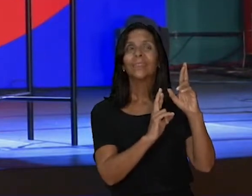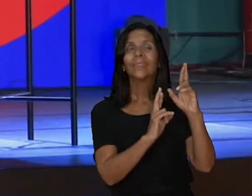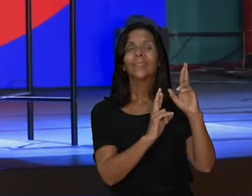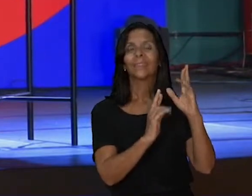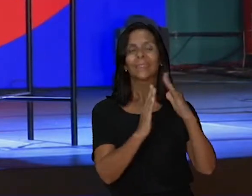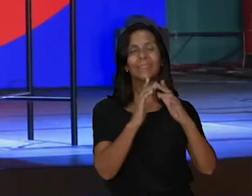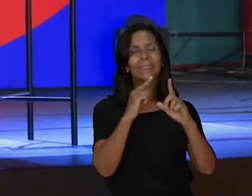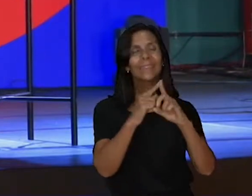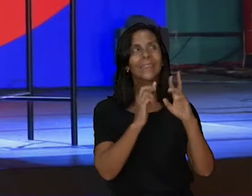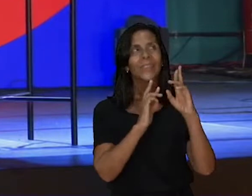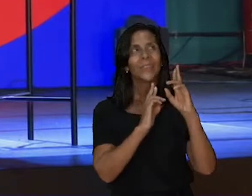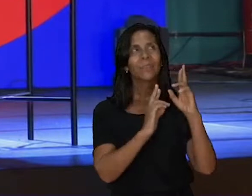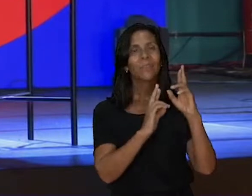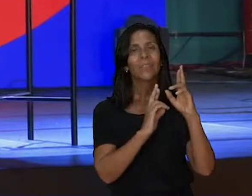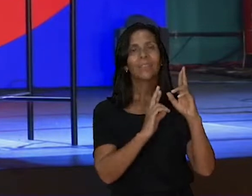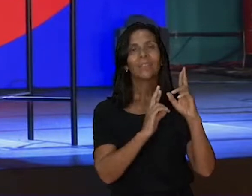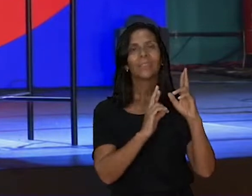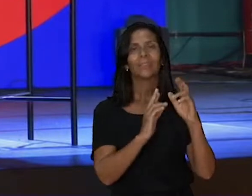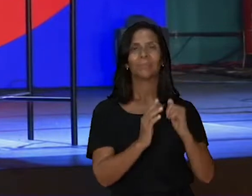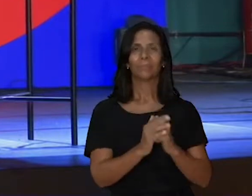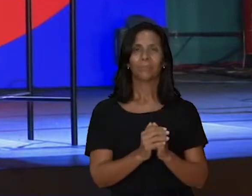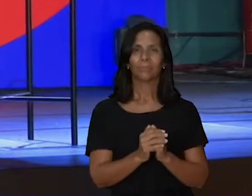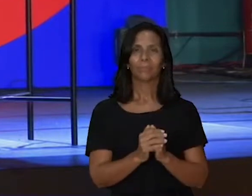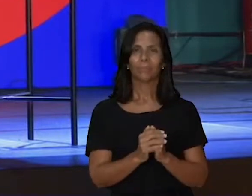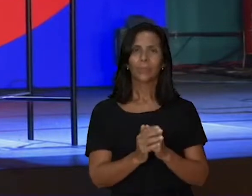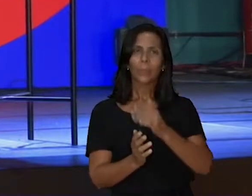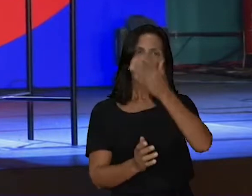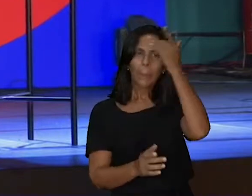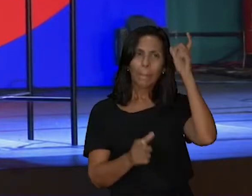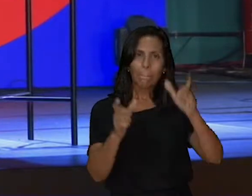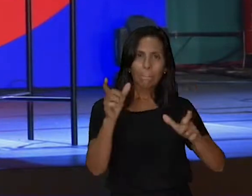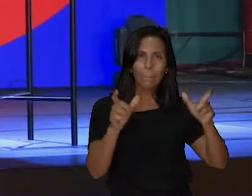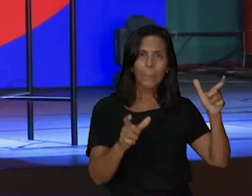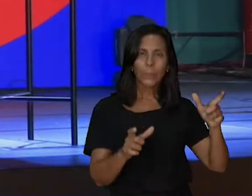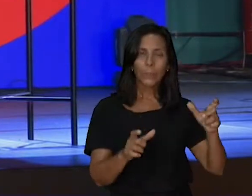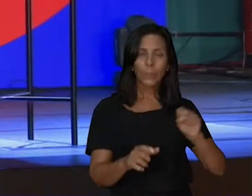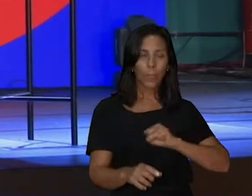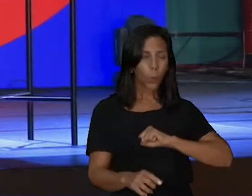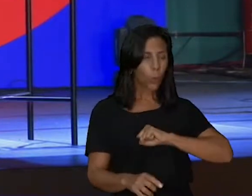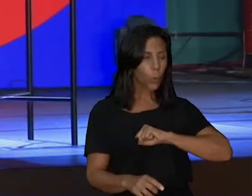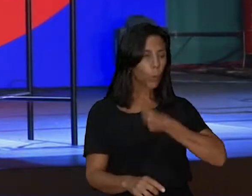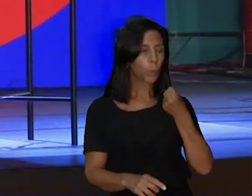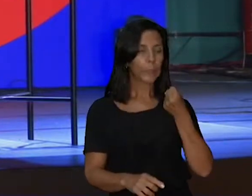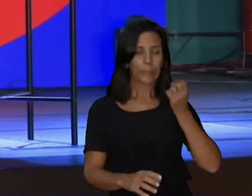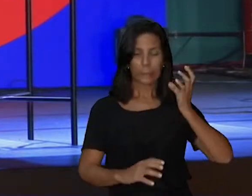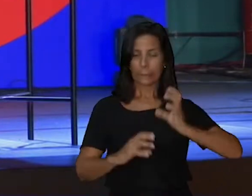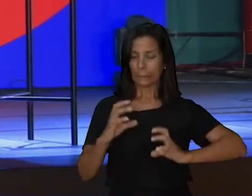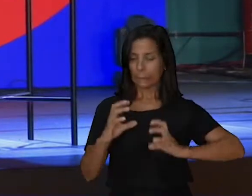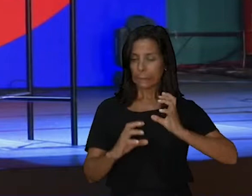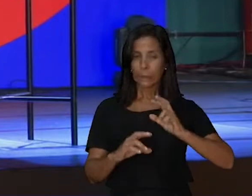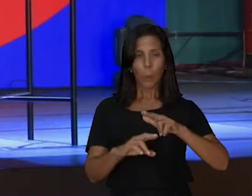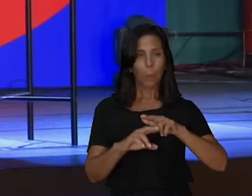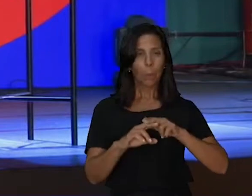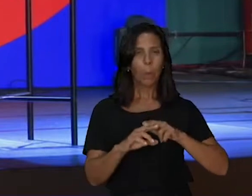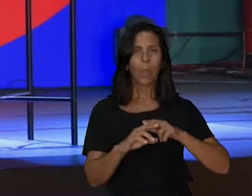Tem gente se odiando por causa de política na igreja.